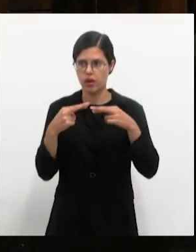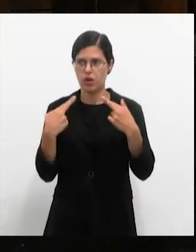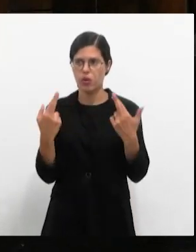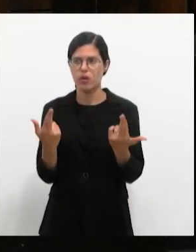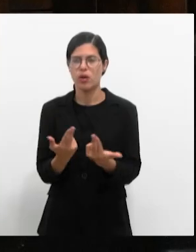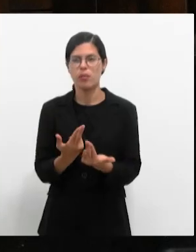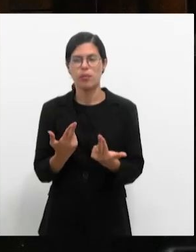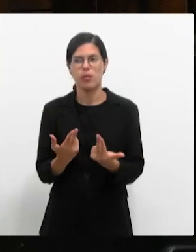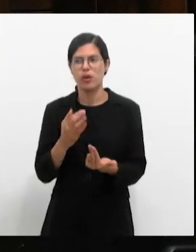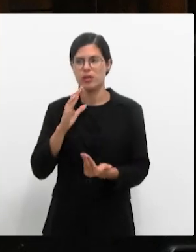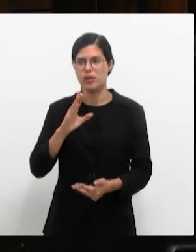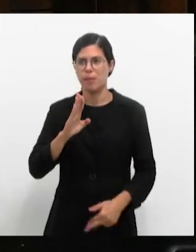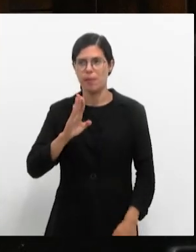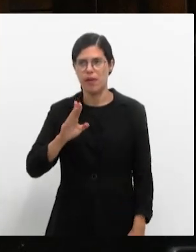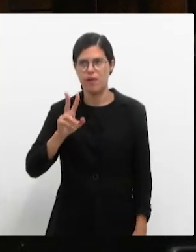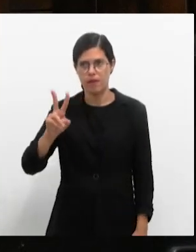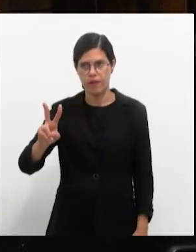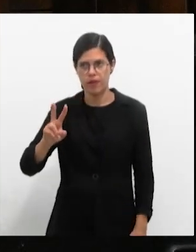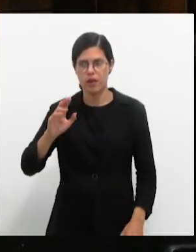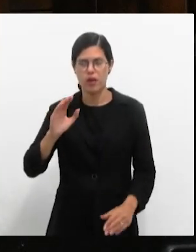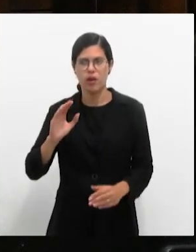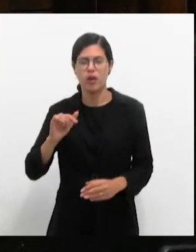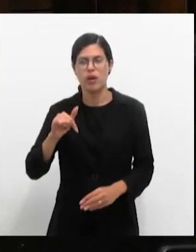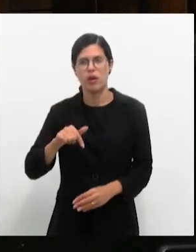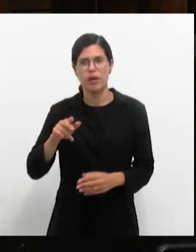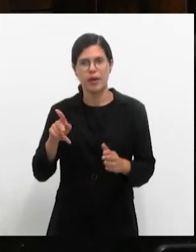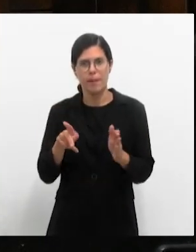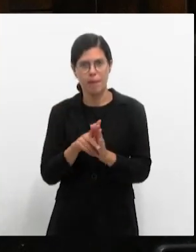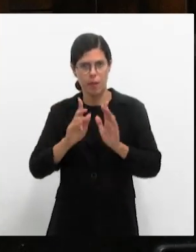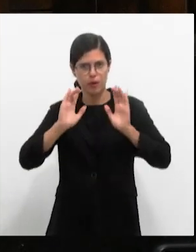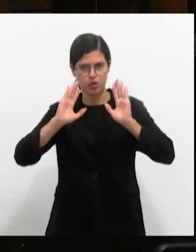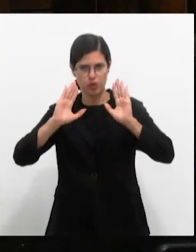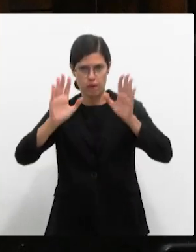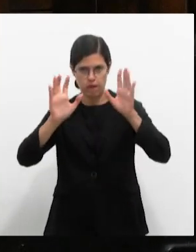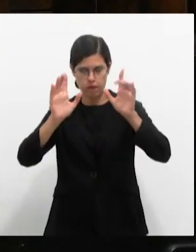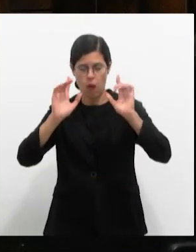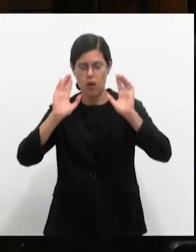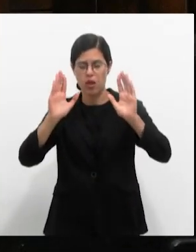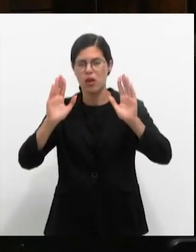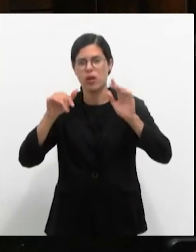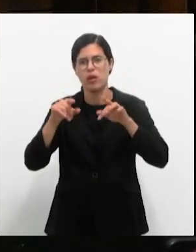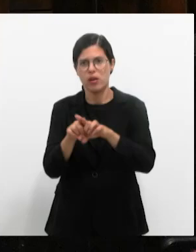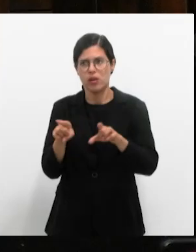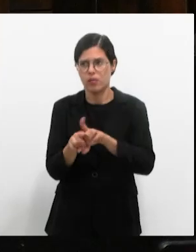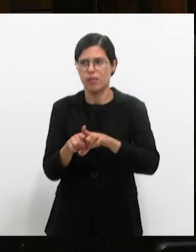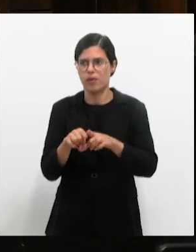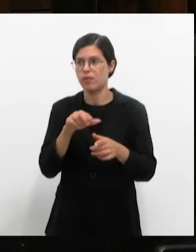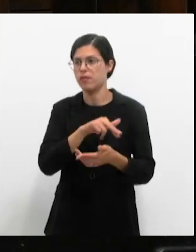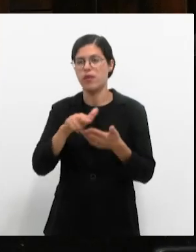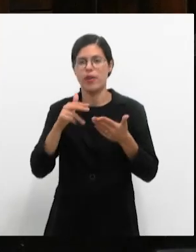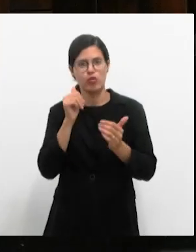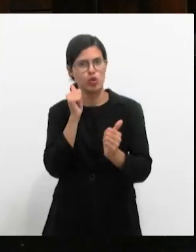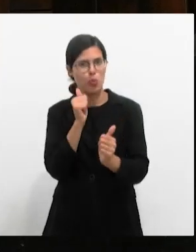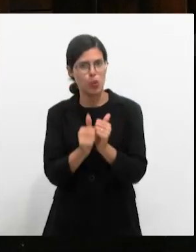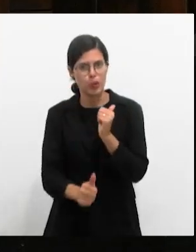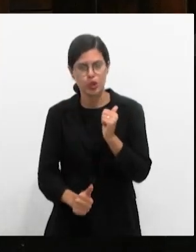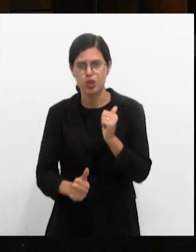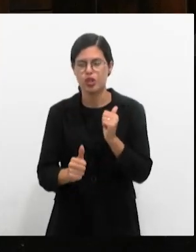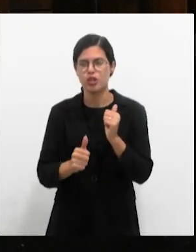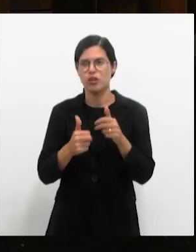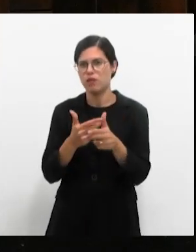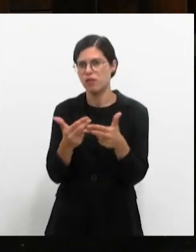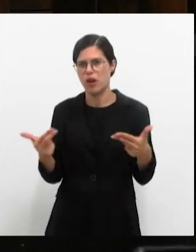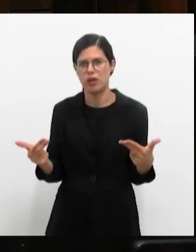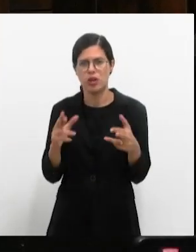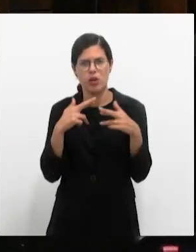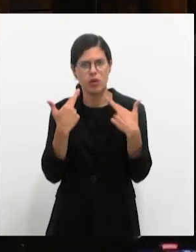a CBV, que é a Confederação Brasileira de Vôlei, reunimos com diversos esportistas, com personalidades do esporte, reunimos